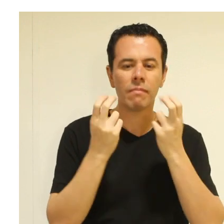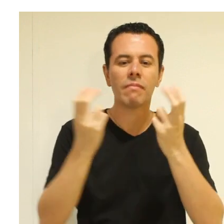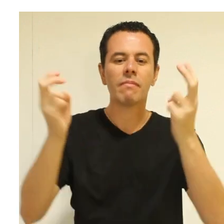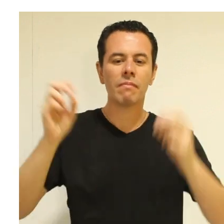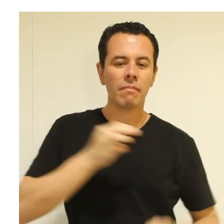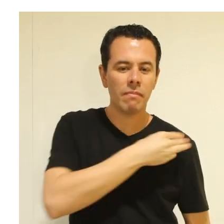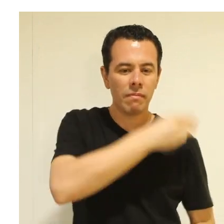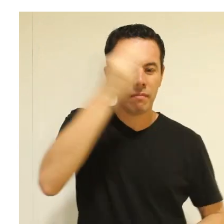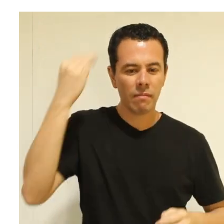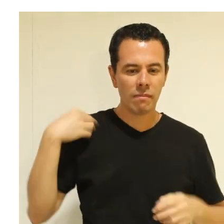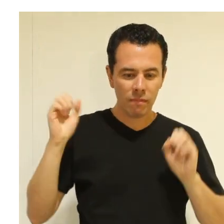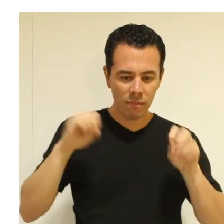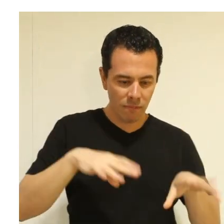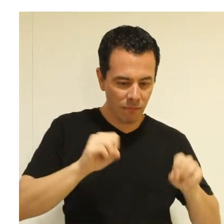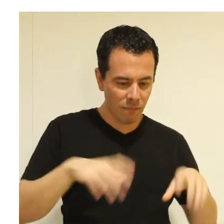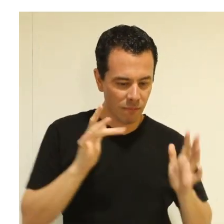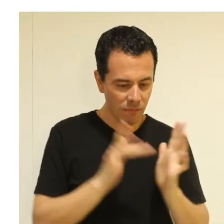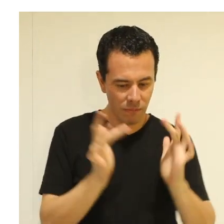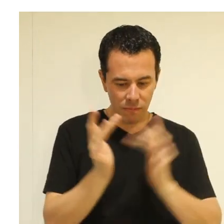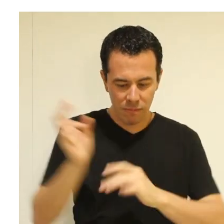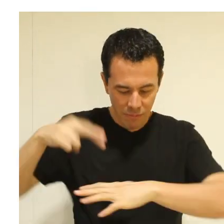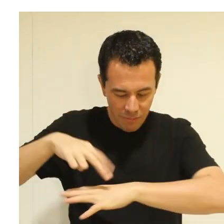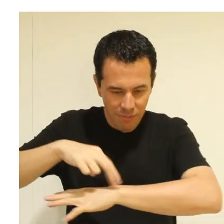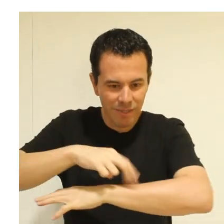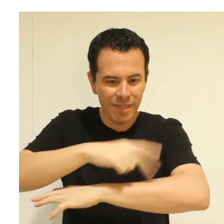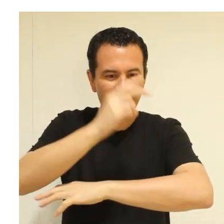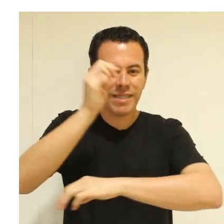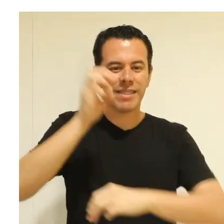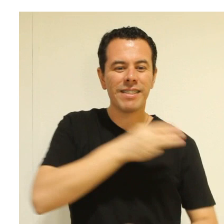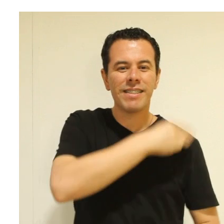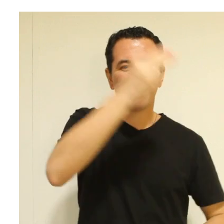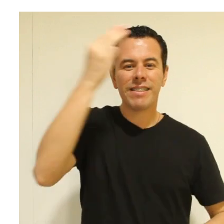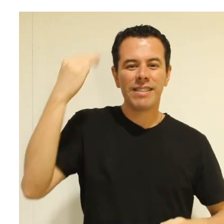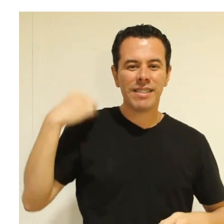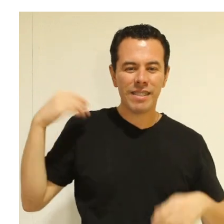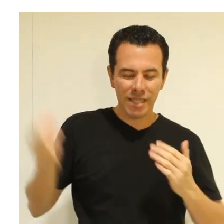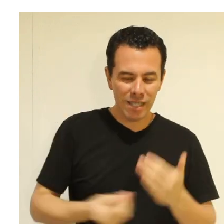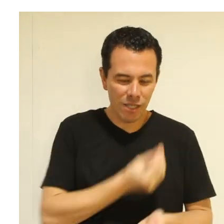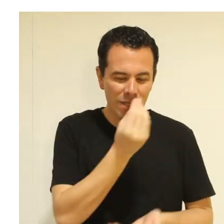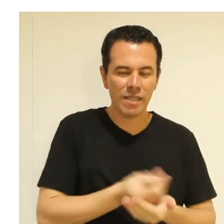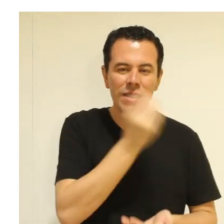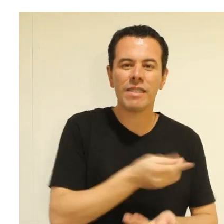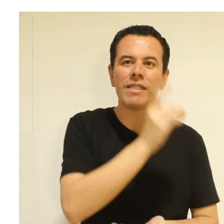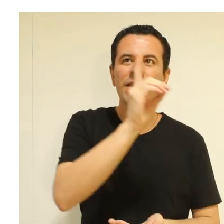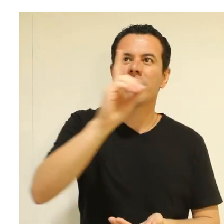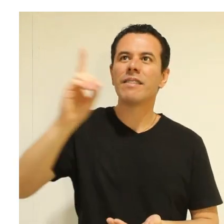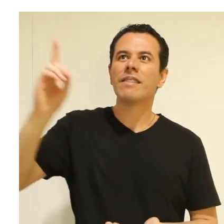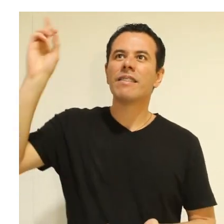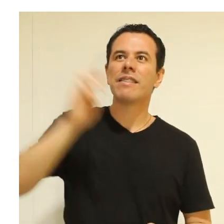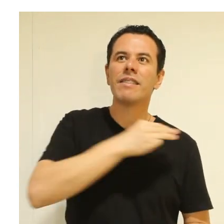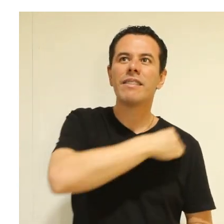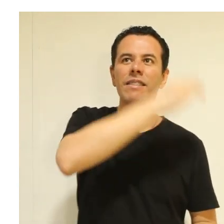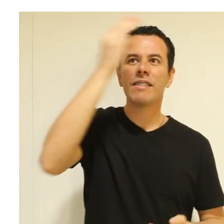falar, Maria que fez Jesus caminhar, Maria que só viveu para ser